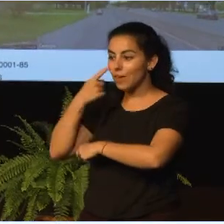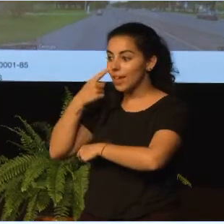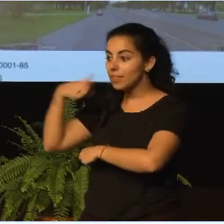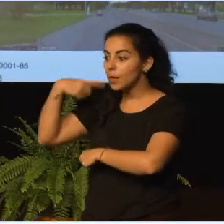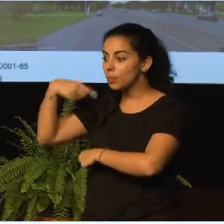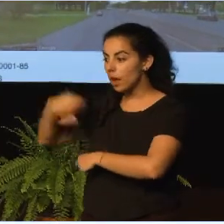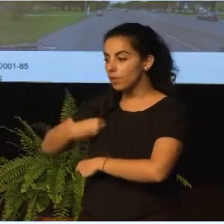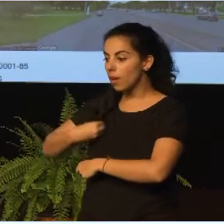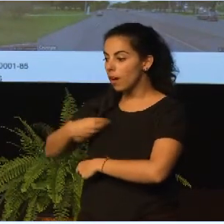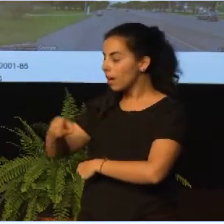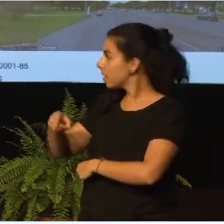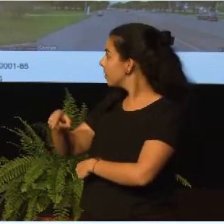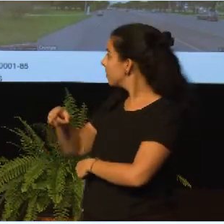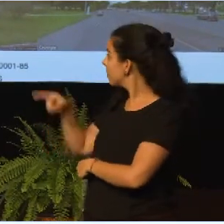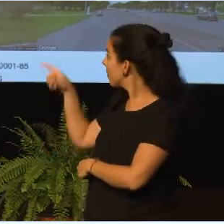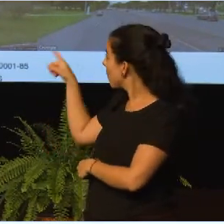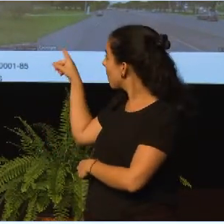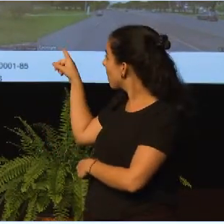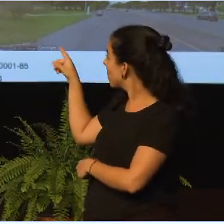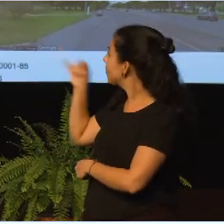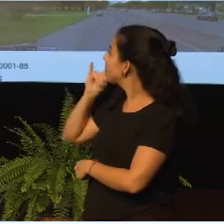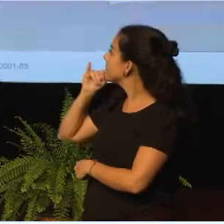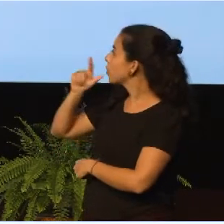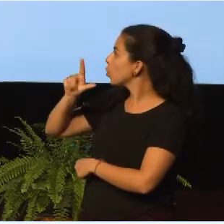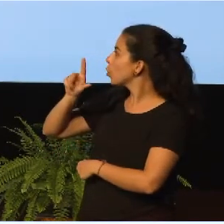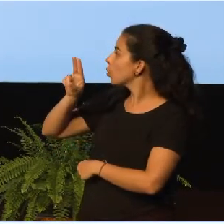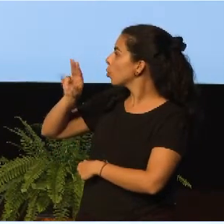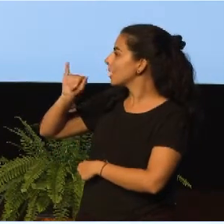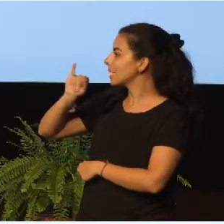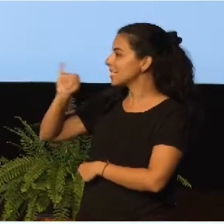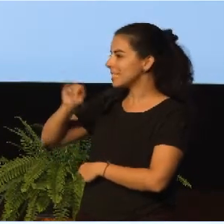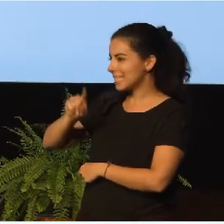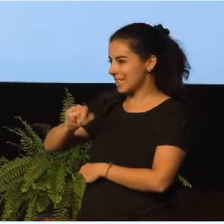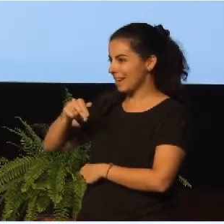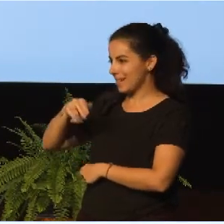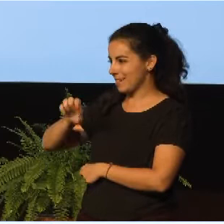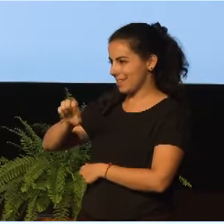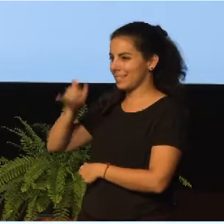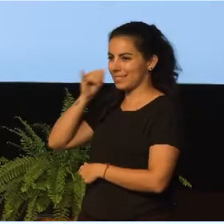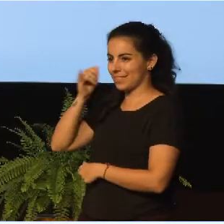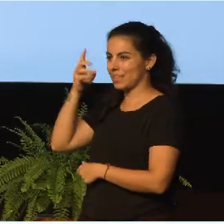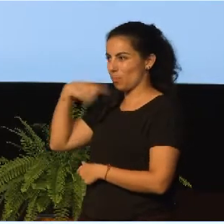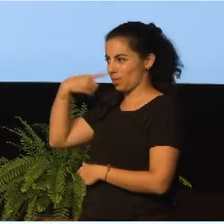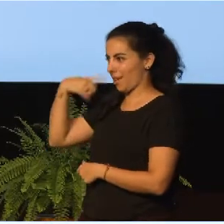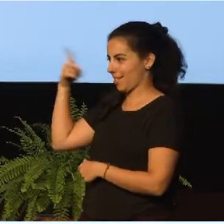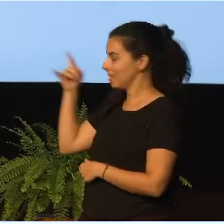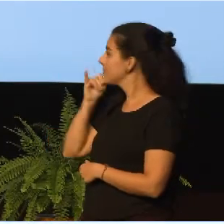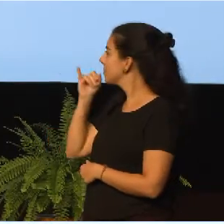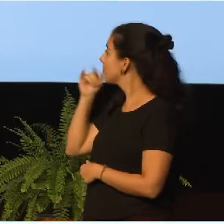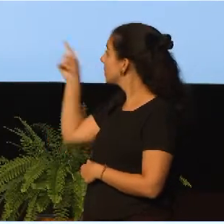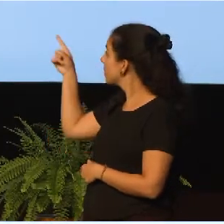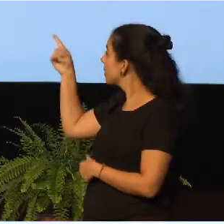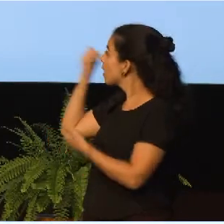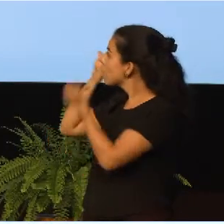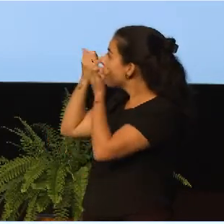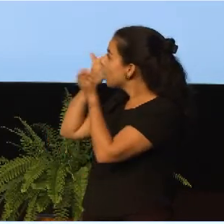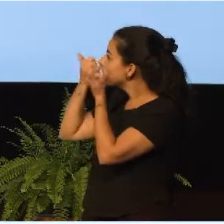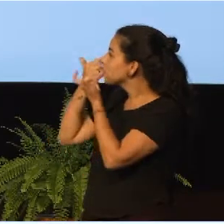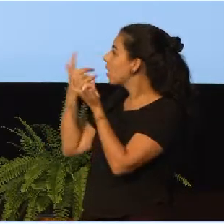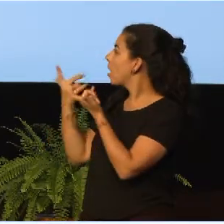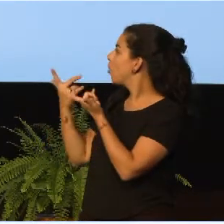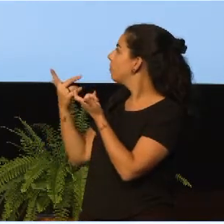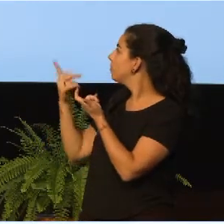deputado, nesse caso é a Luiziane, e a gente tinha uma série de informações, isso aqui é um scroll para baixo, tá? Uma série de informações de